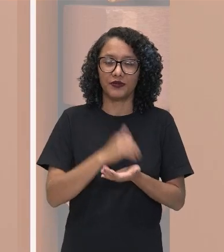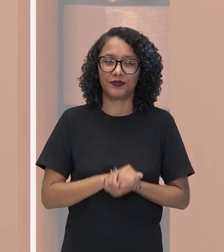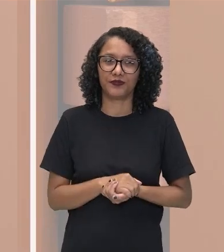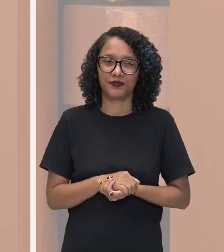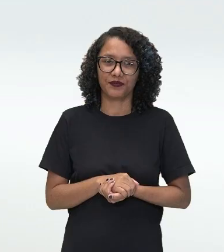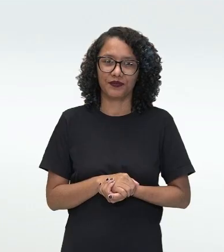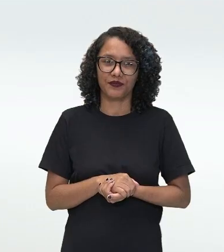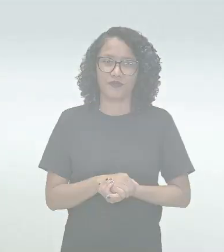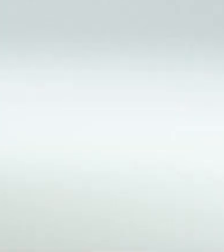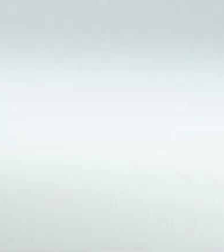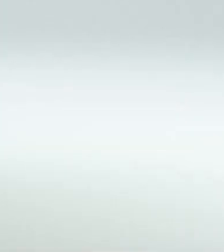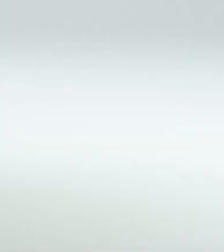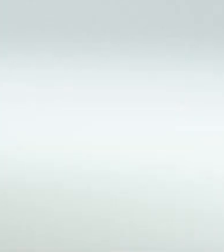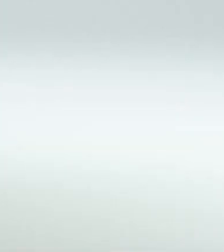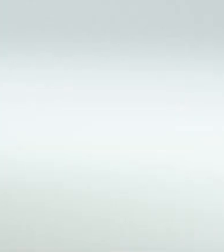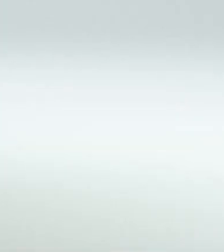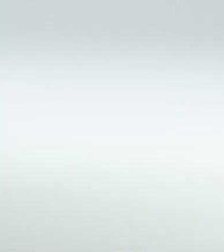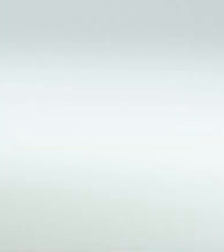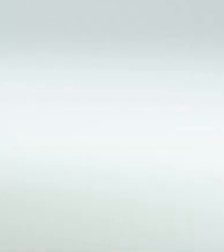à nossa aula.